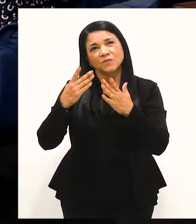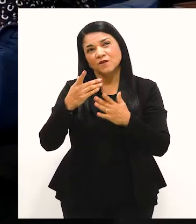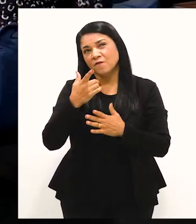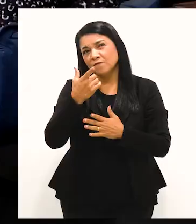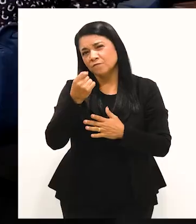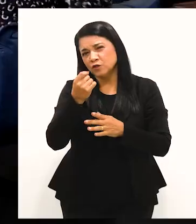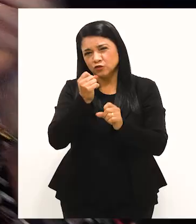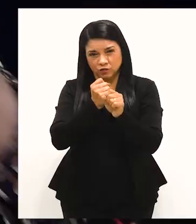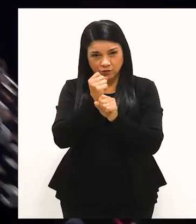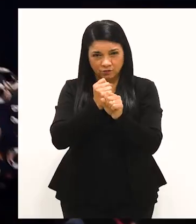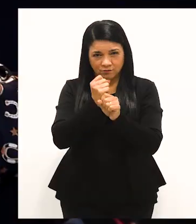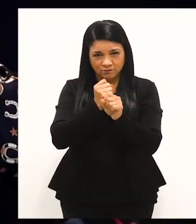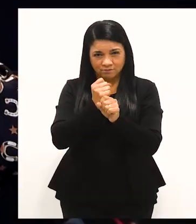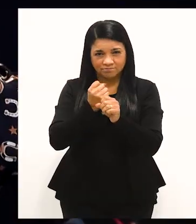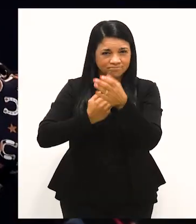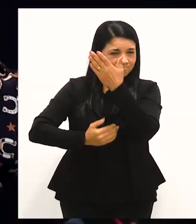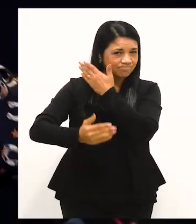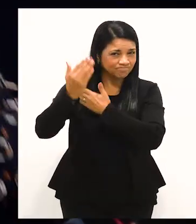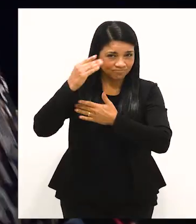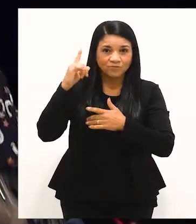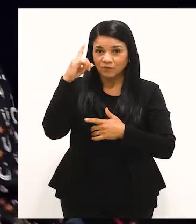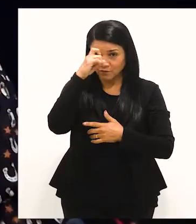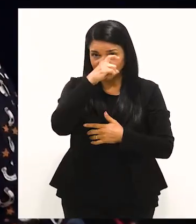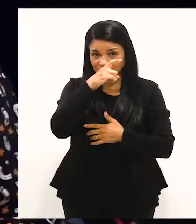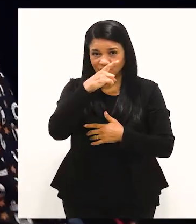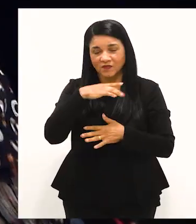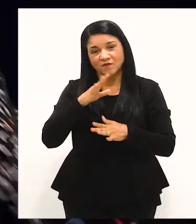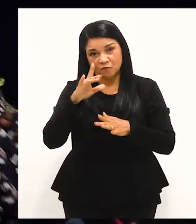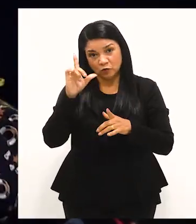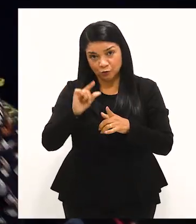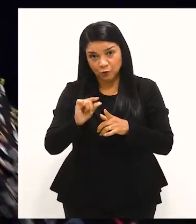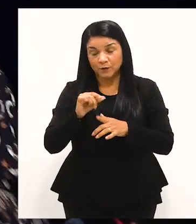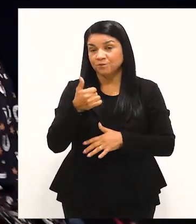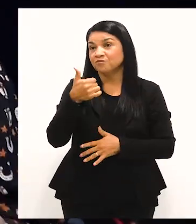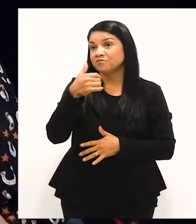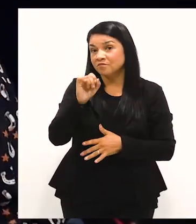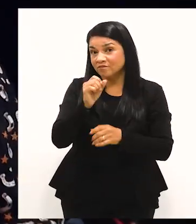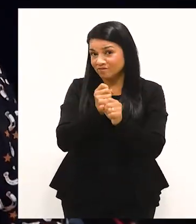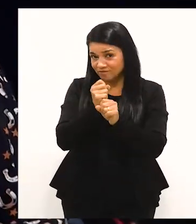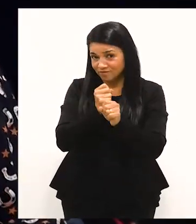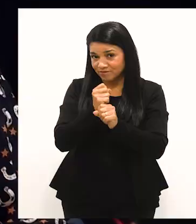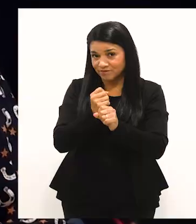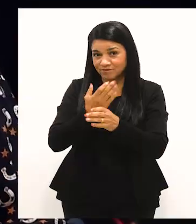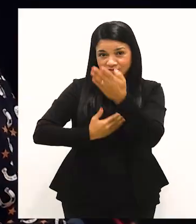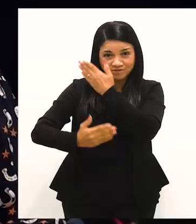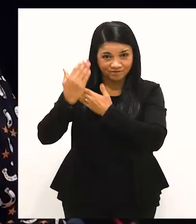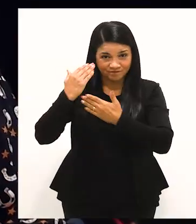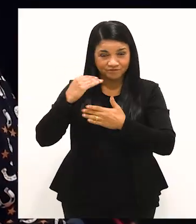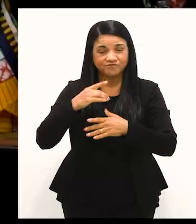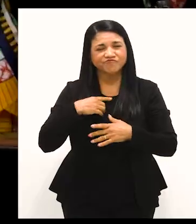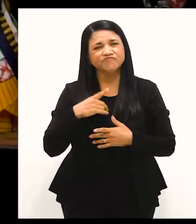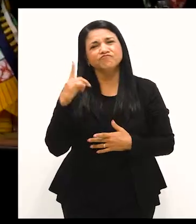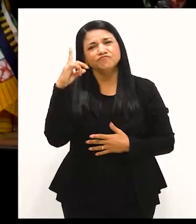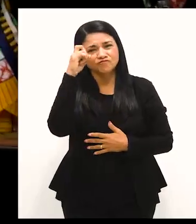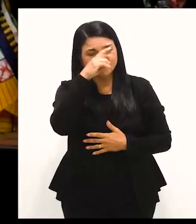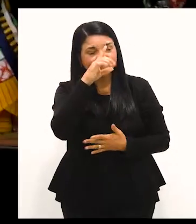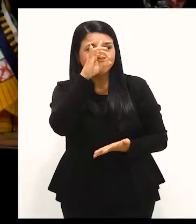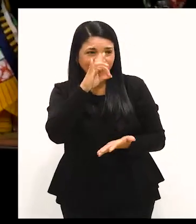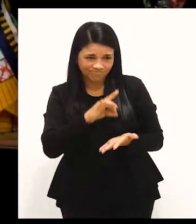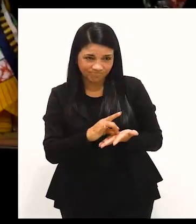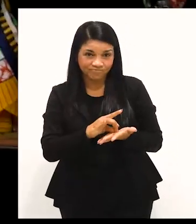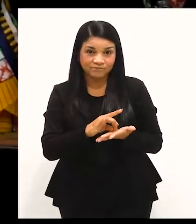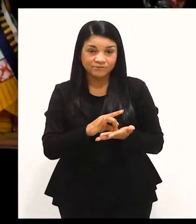de 20 anos atrás. Eu vou até diminuir, 10 anos atrás. 10 anos. Na realidade, sempre